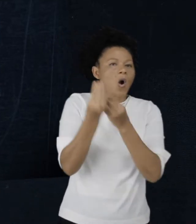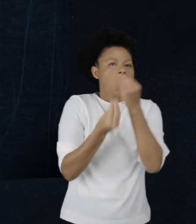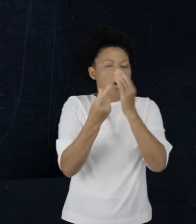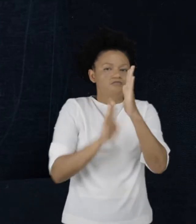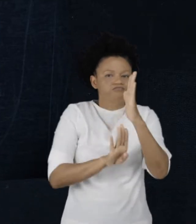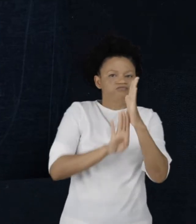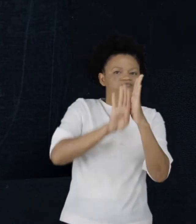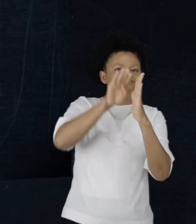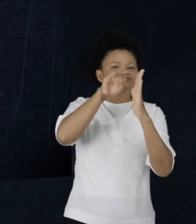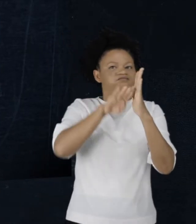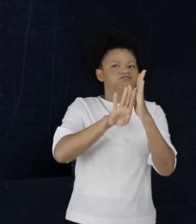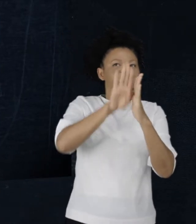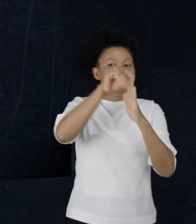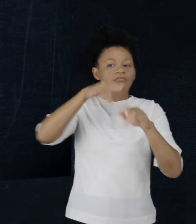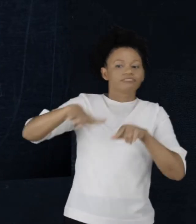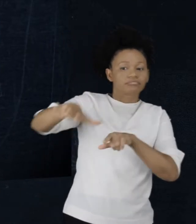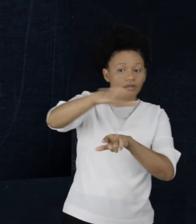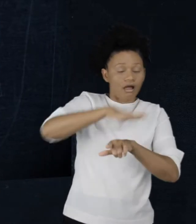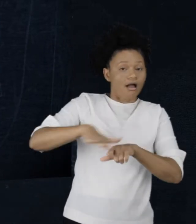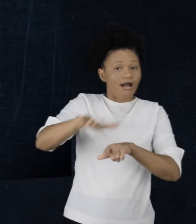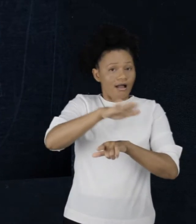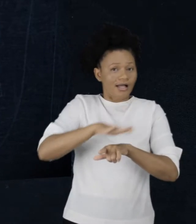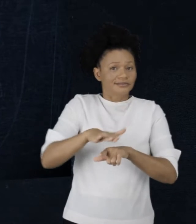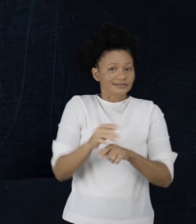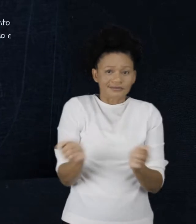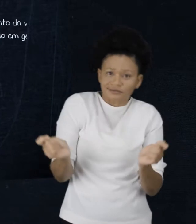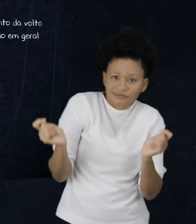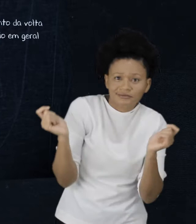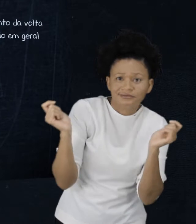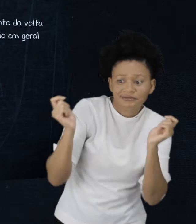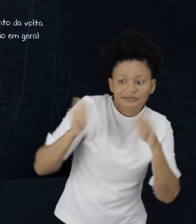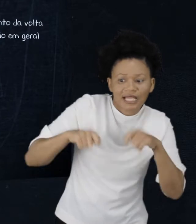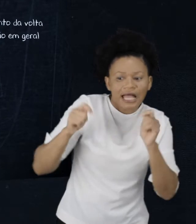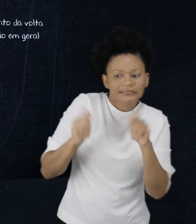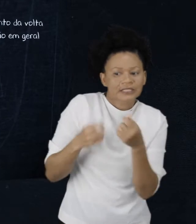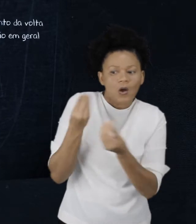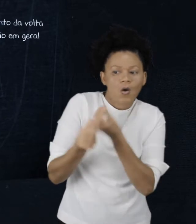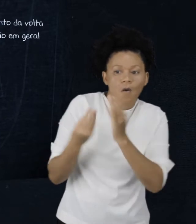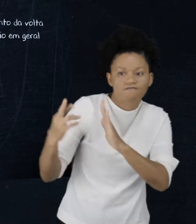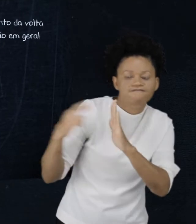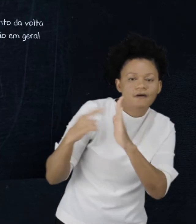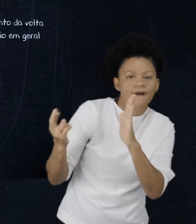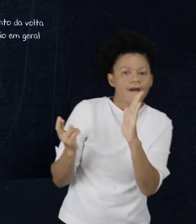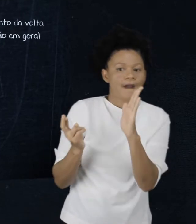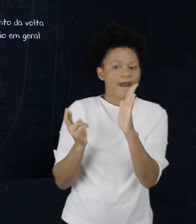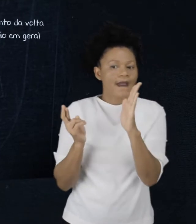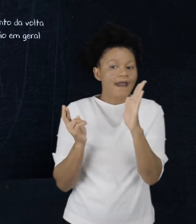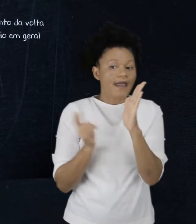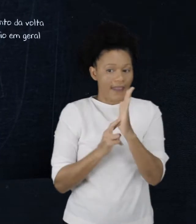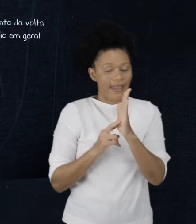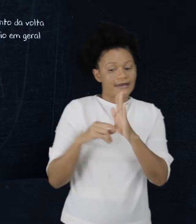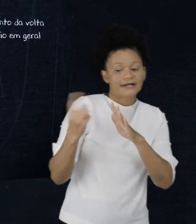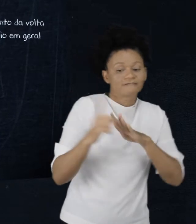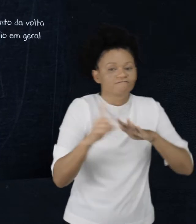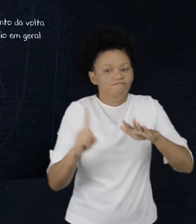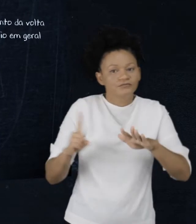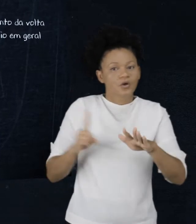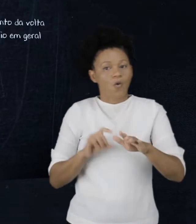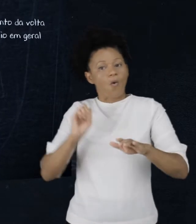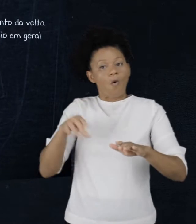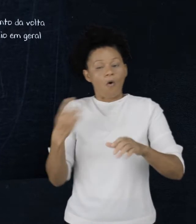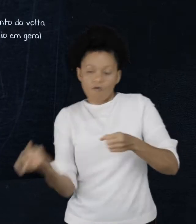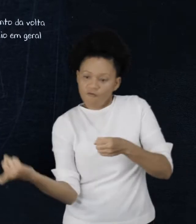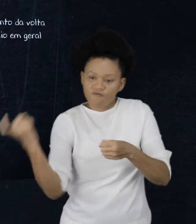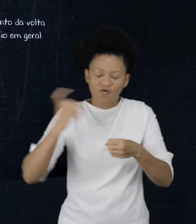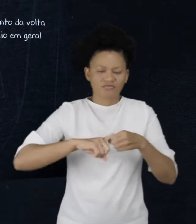da doença naquela região. Assim, é possível serem definidas medidas de isolamento ou de retorno das atividades